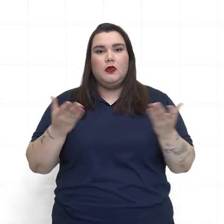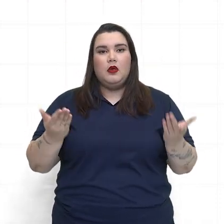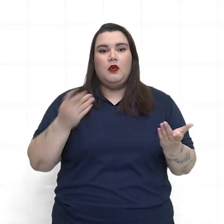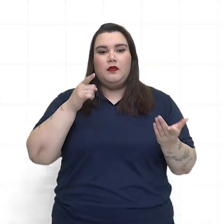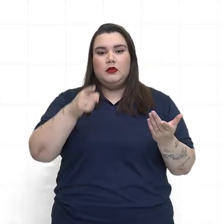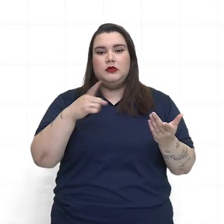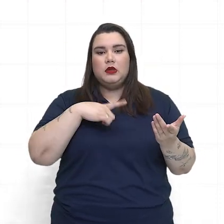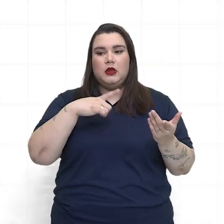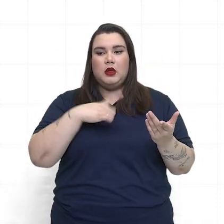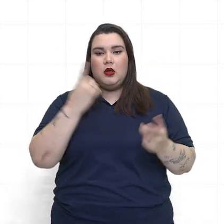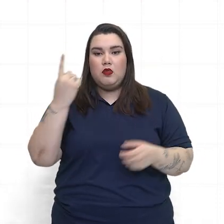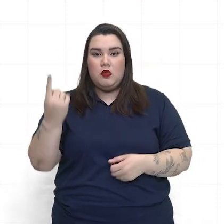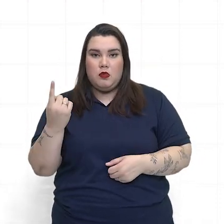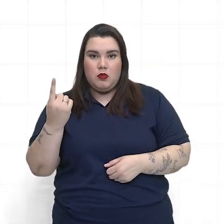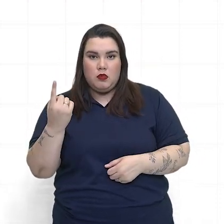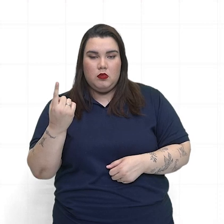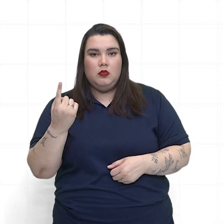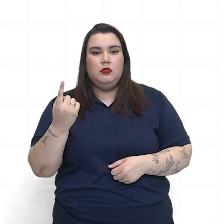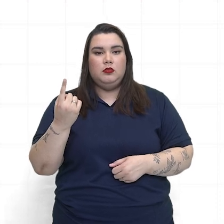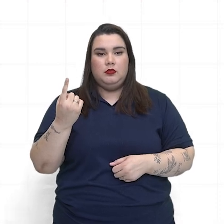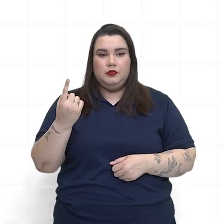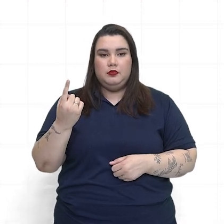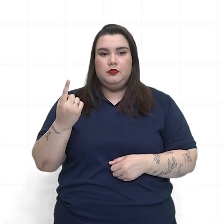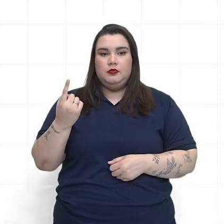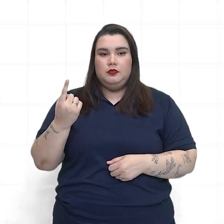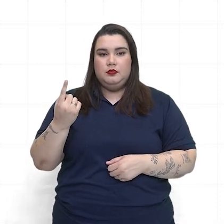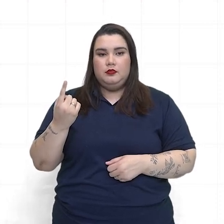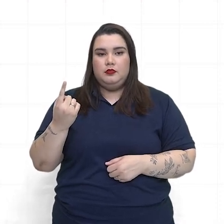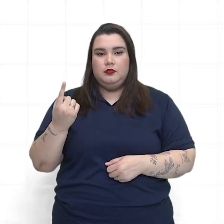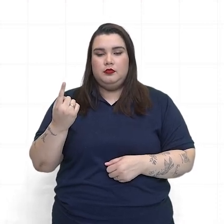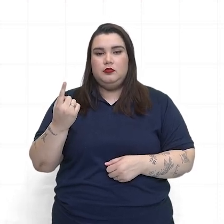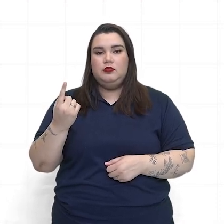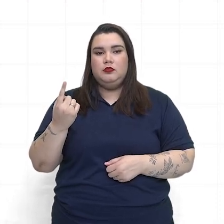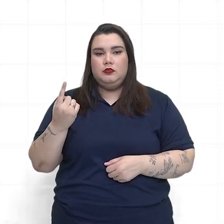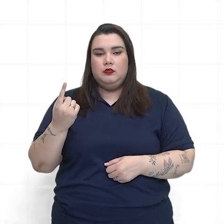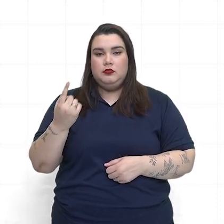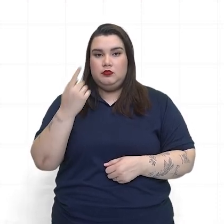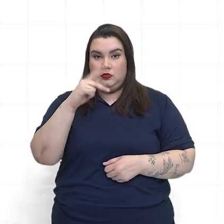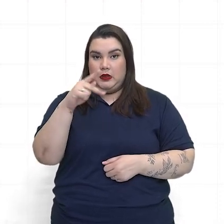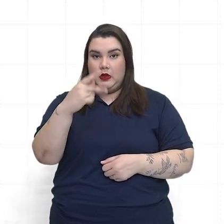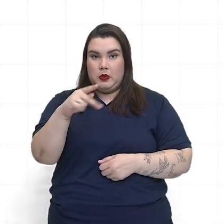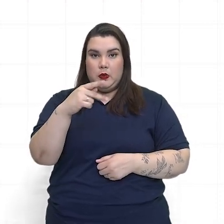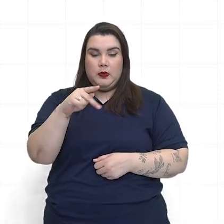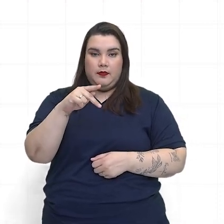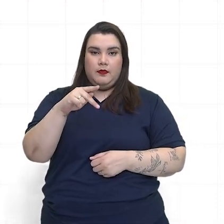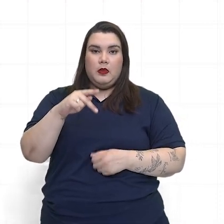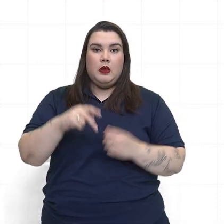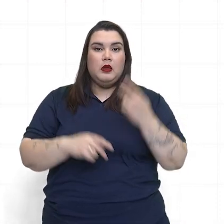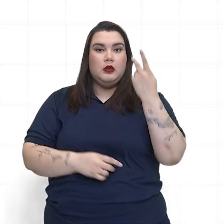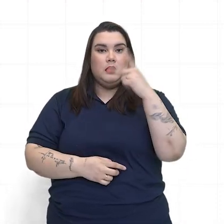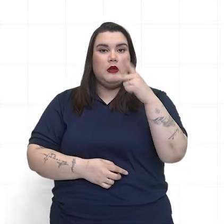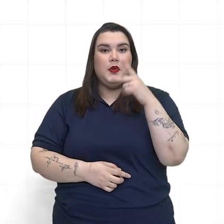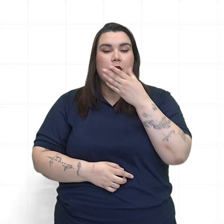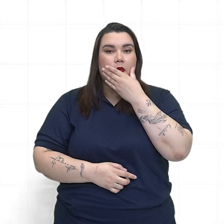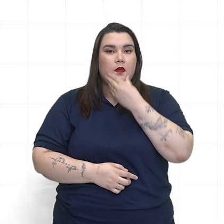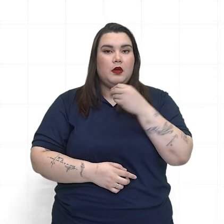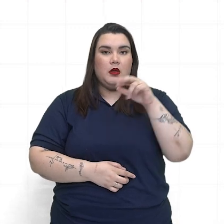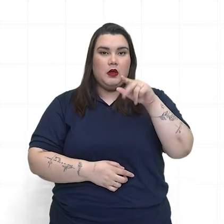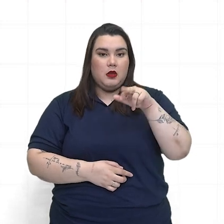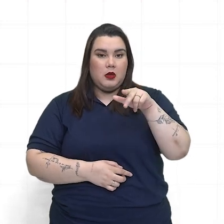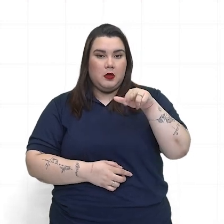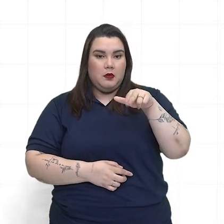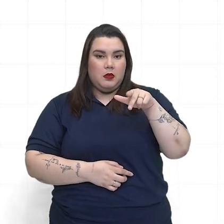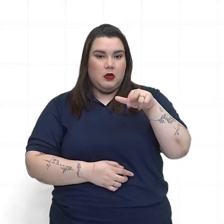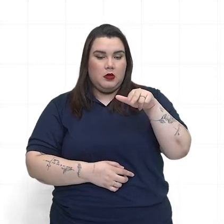Você, uma parte, aqui, a tua parte, e todas essas